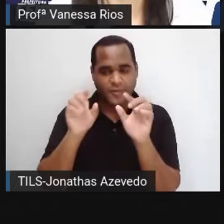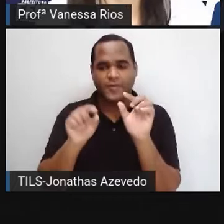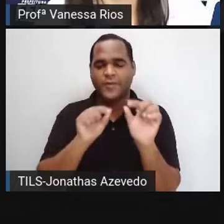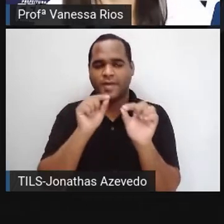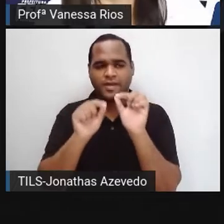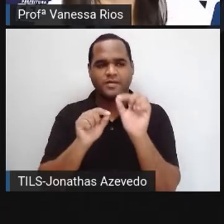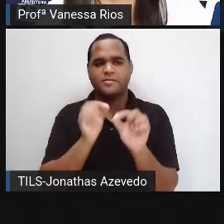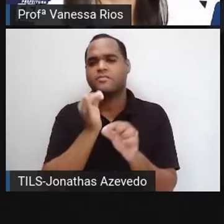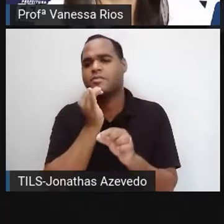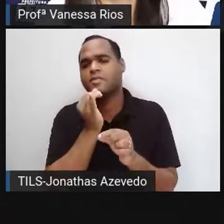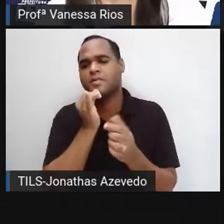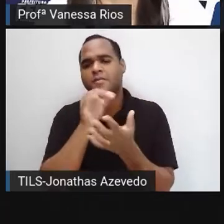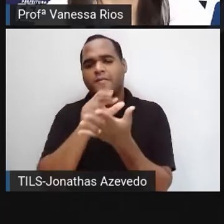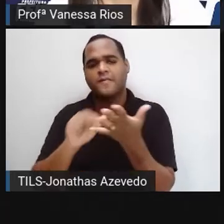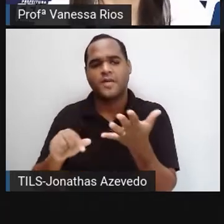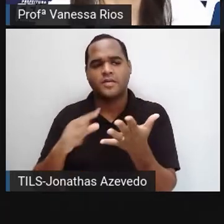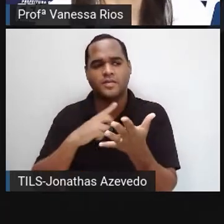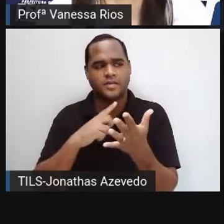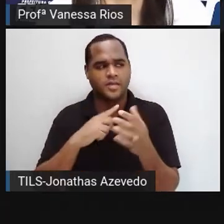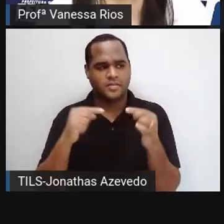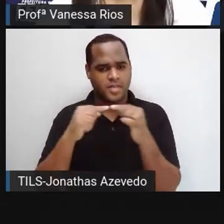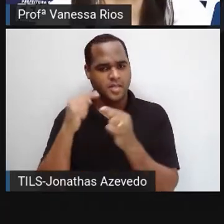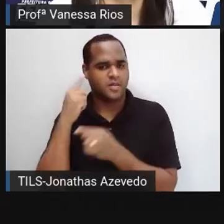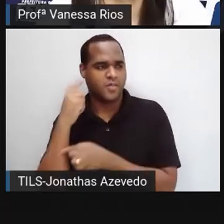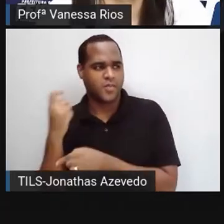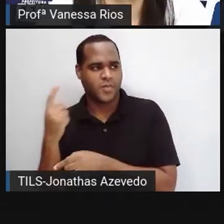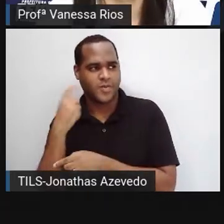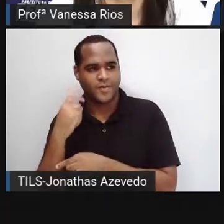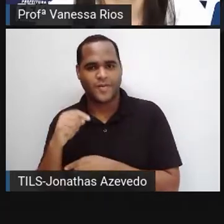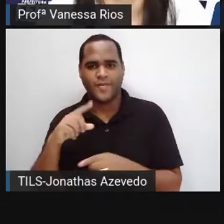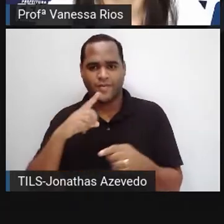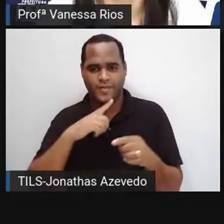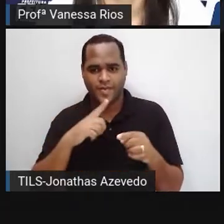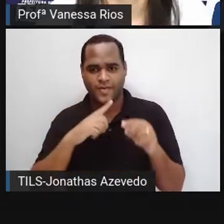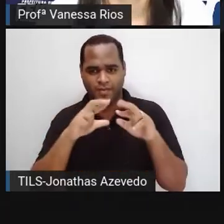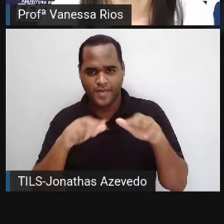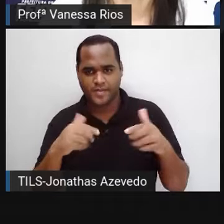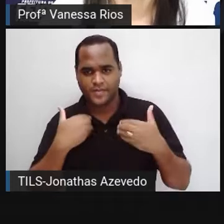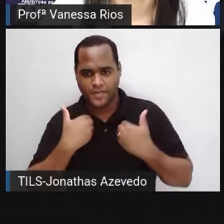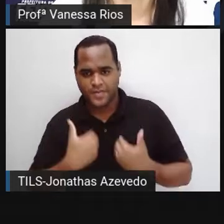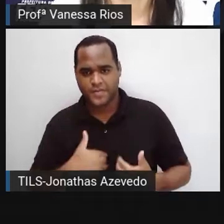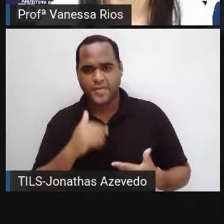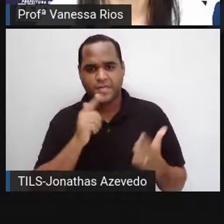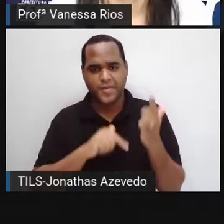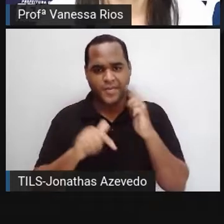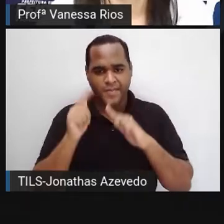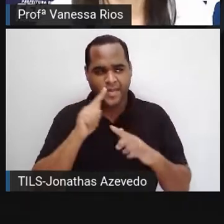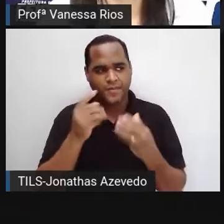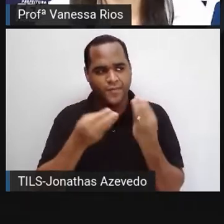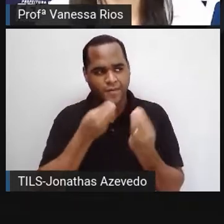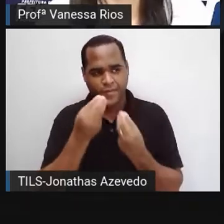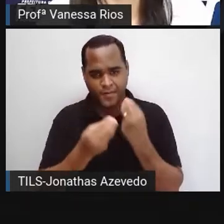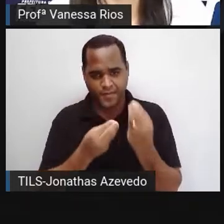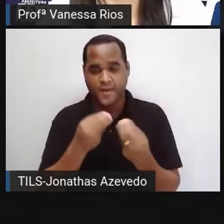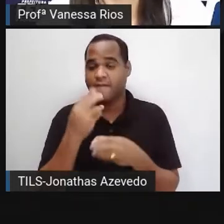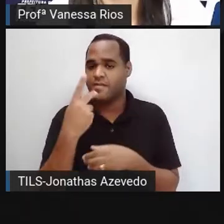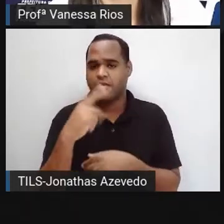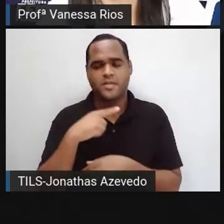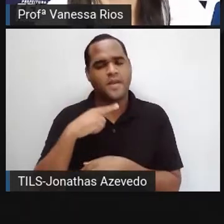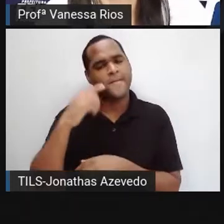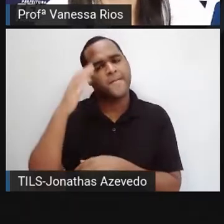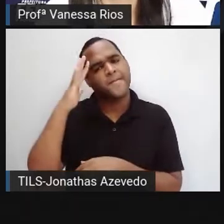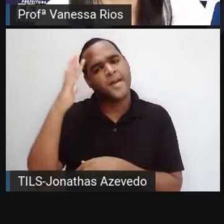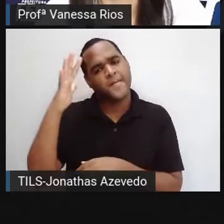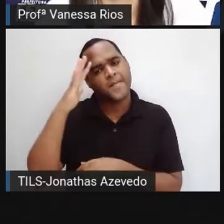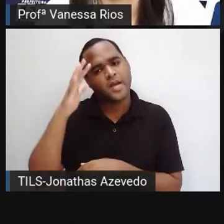tantos exemplos de sons que são produzidos por nosso próprio corpo? O que você parou aí? A Pro vai pedir que a gente faça um pouquinho